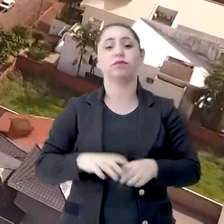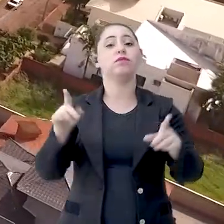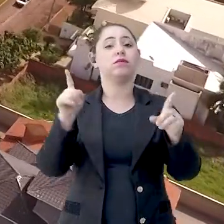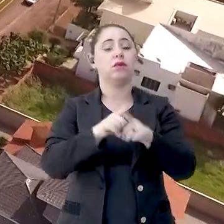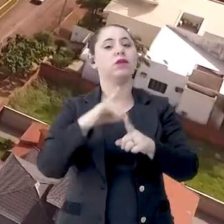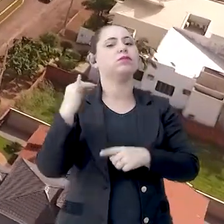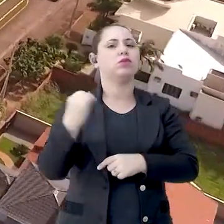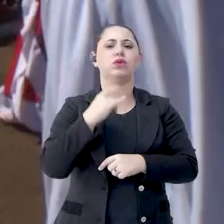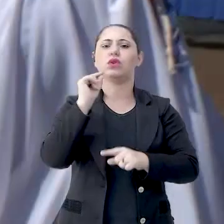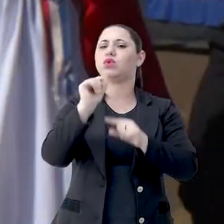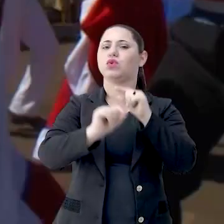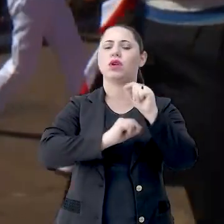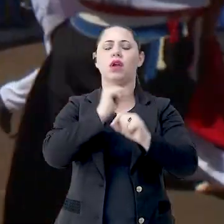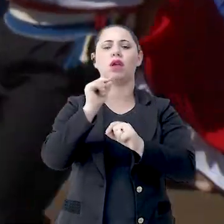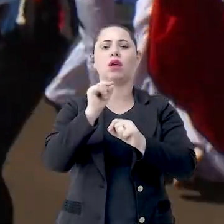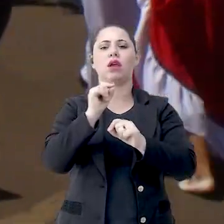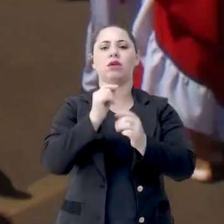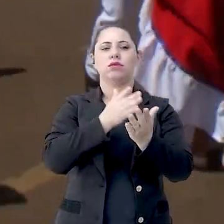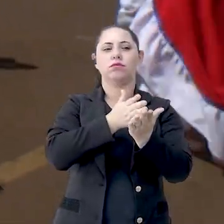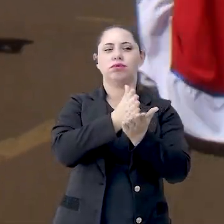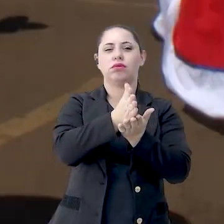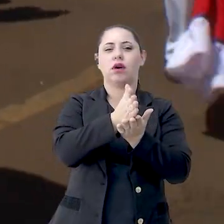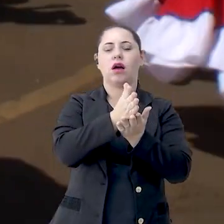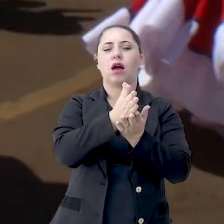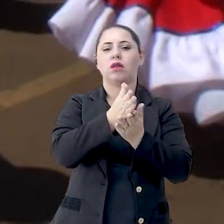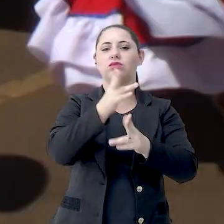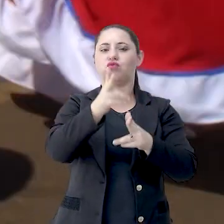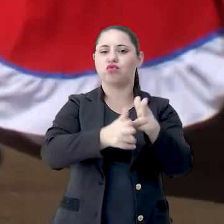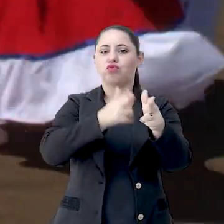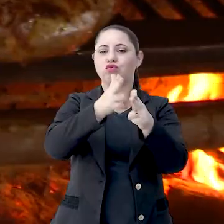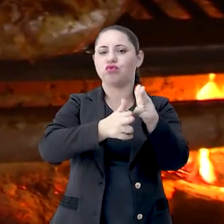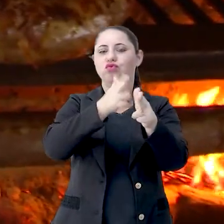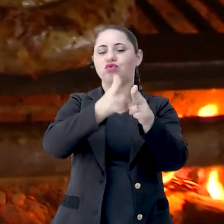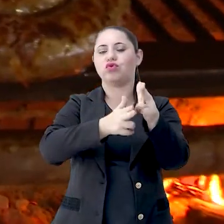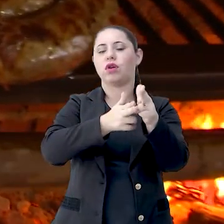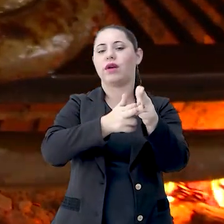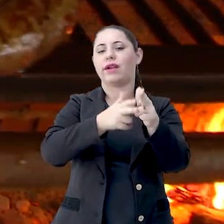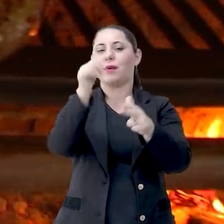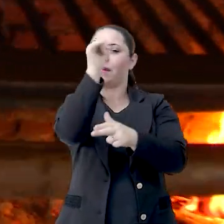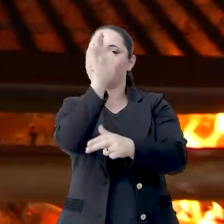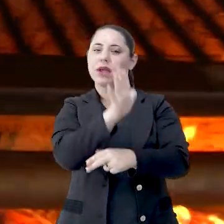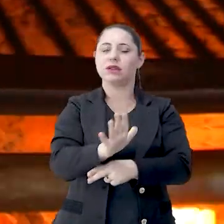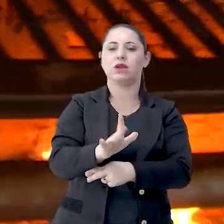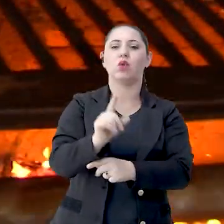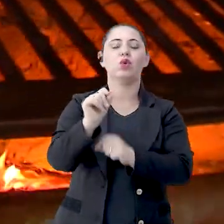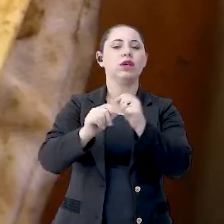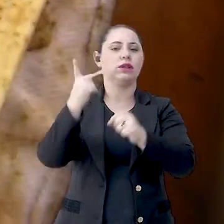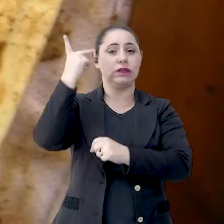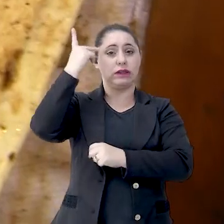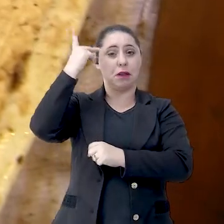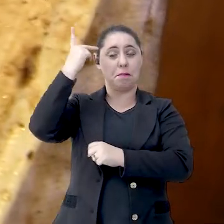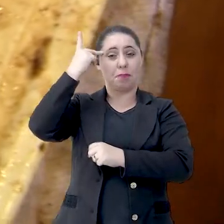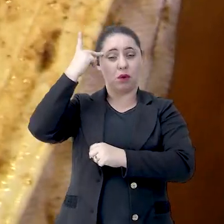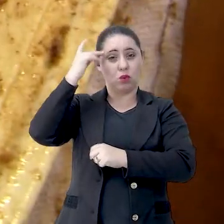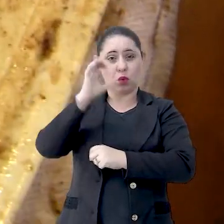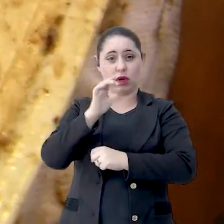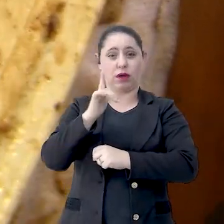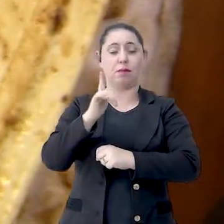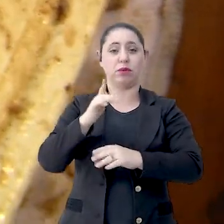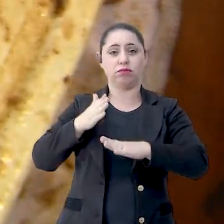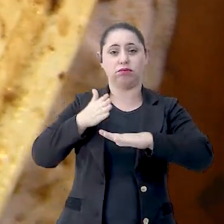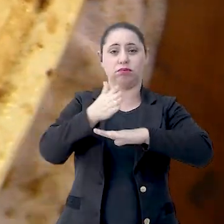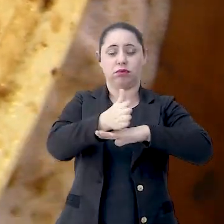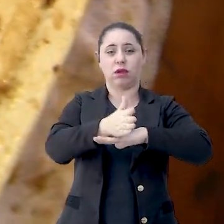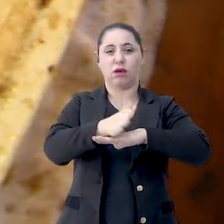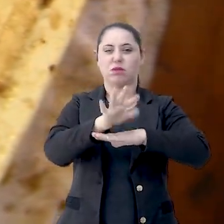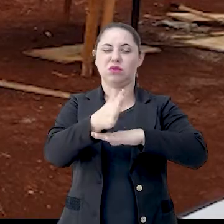Campo Grande. Com aproximadamente 48 mil habitantes, a cidade é conhecida pela sua tradicional festa da linguiça